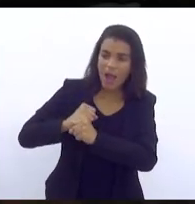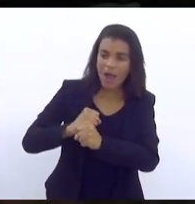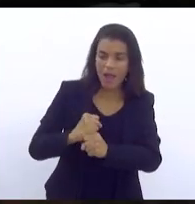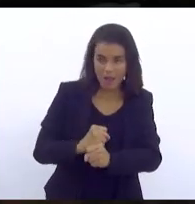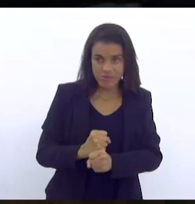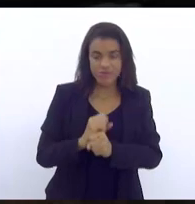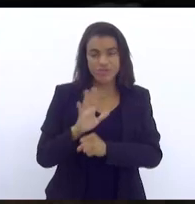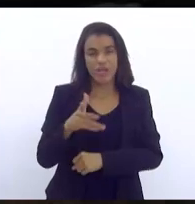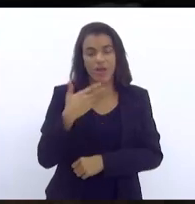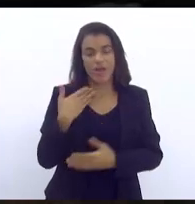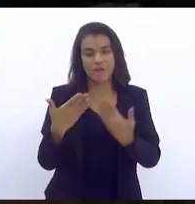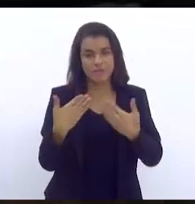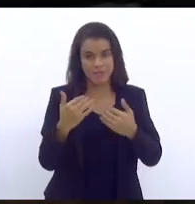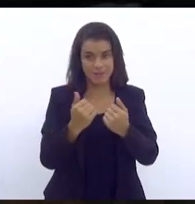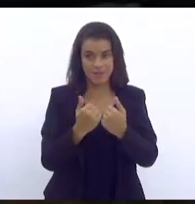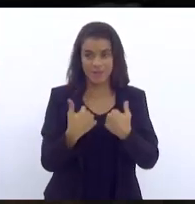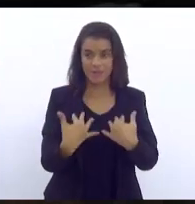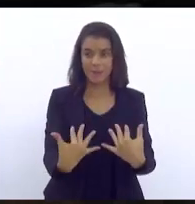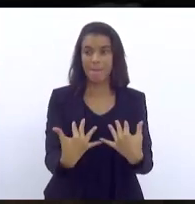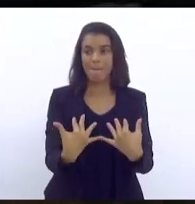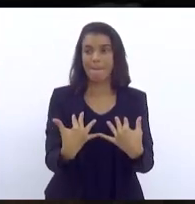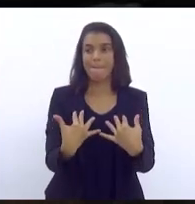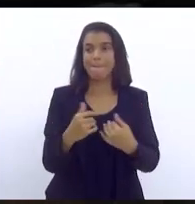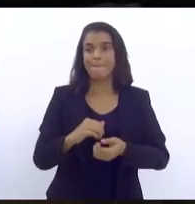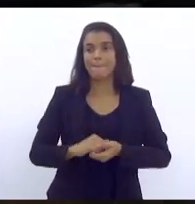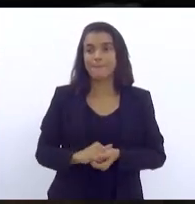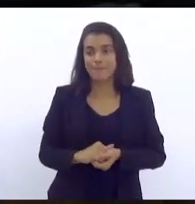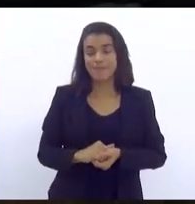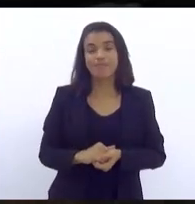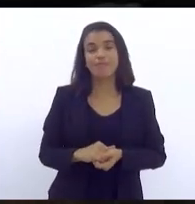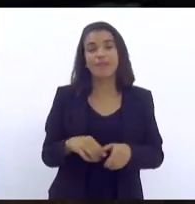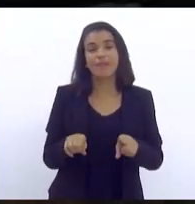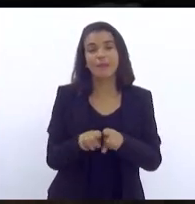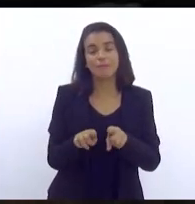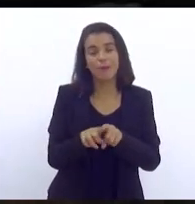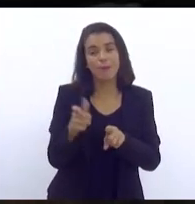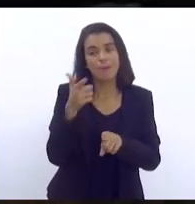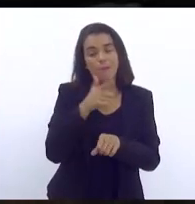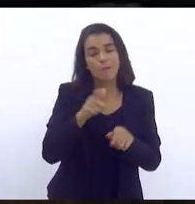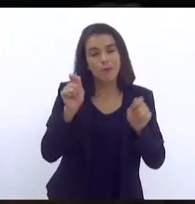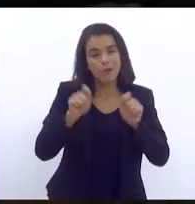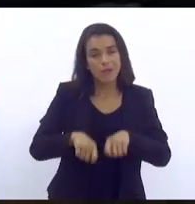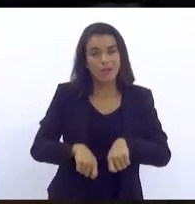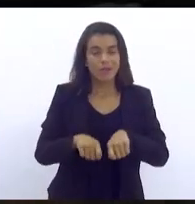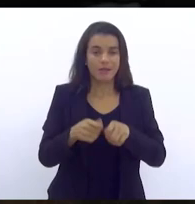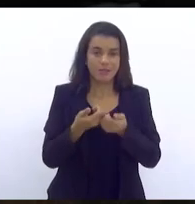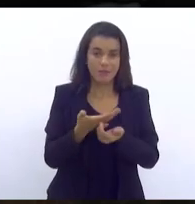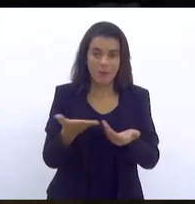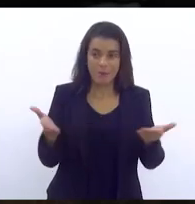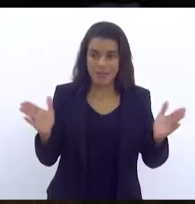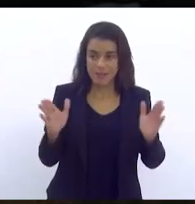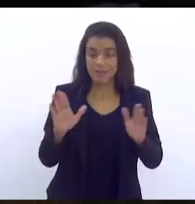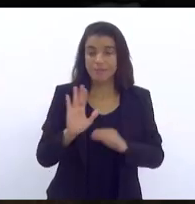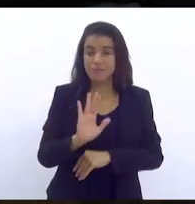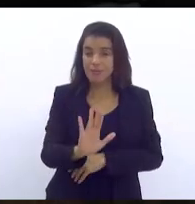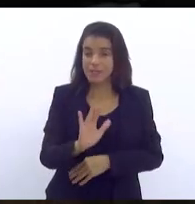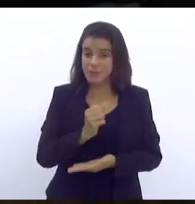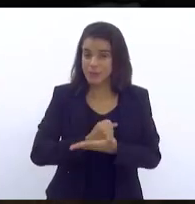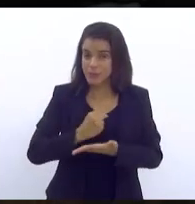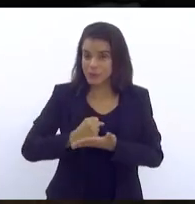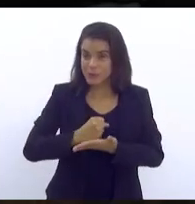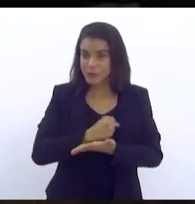audiência e a previsão que a a concessão poderia trazer essa ampliação só que quando a gente vai à luz do contrato